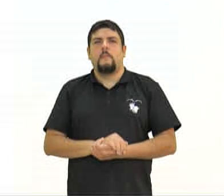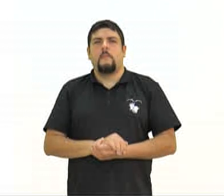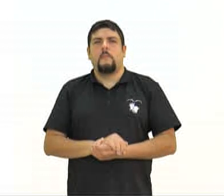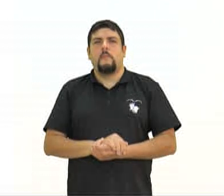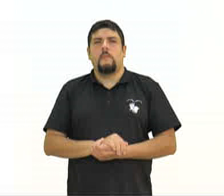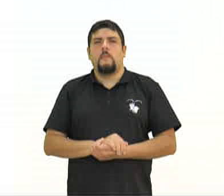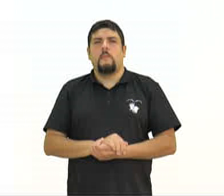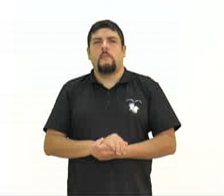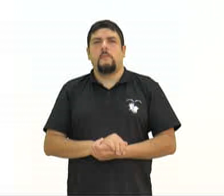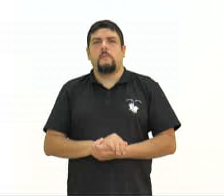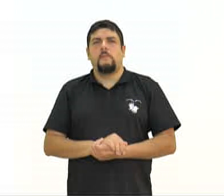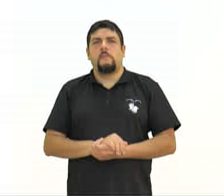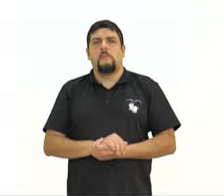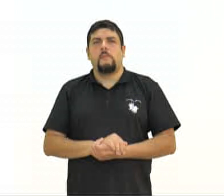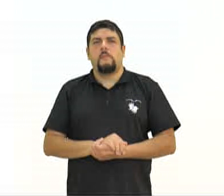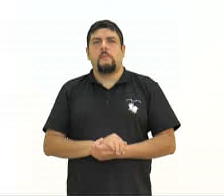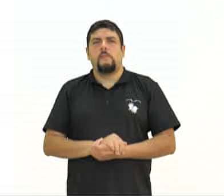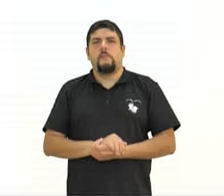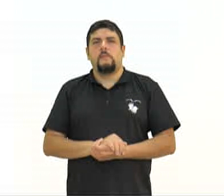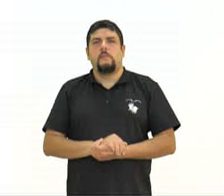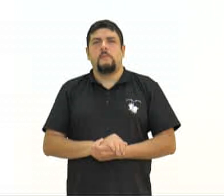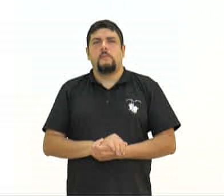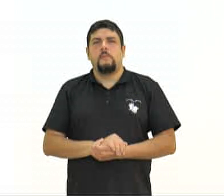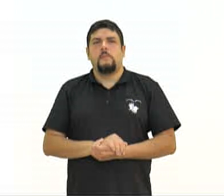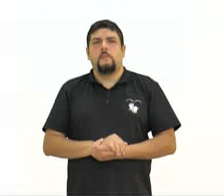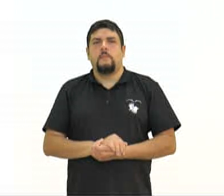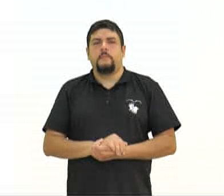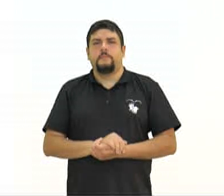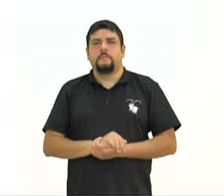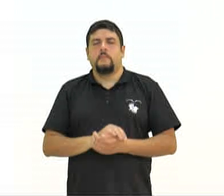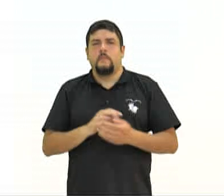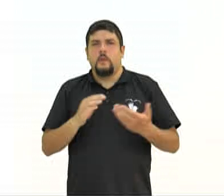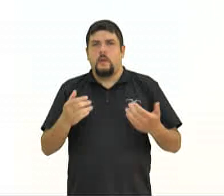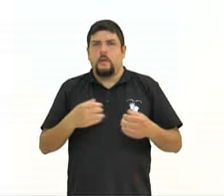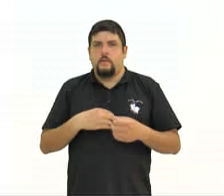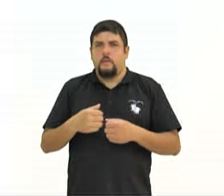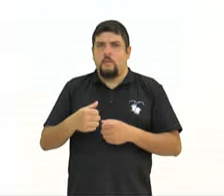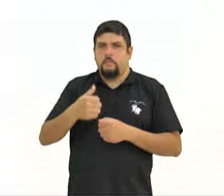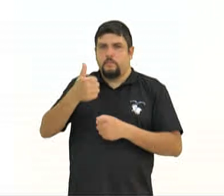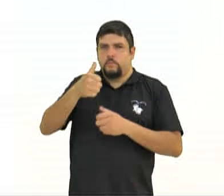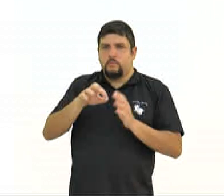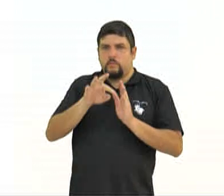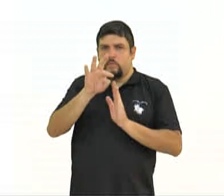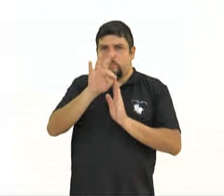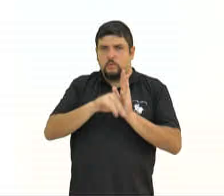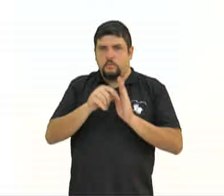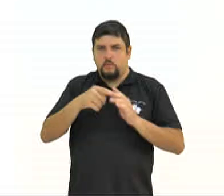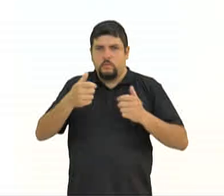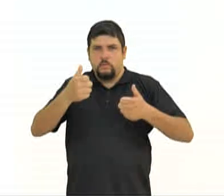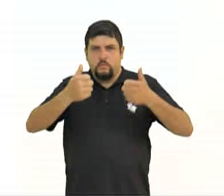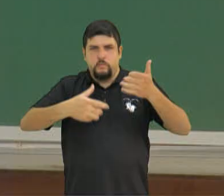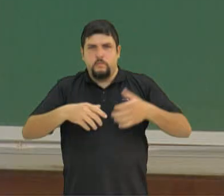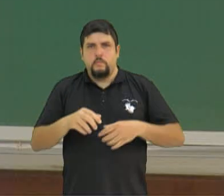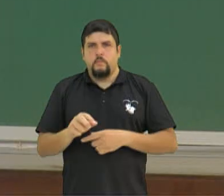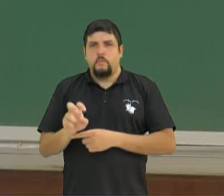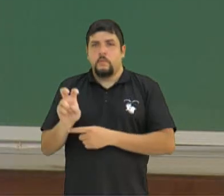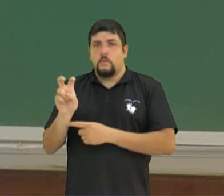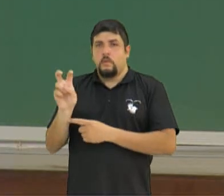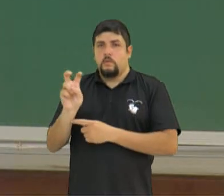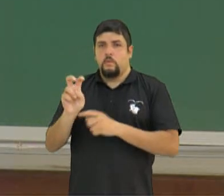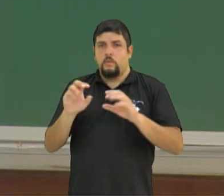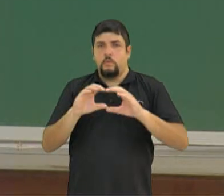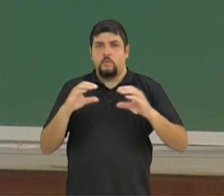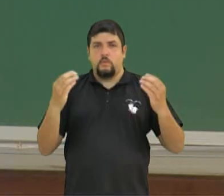físico, psíquico e social. Então, o que esse trecho aqui do texto nos diz, né? Que no quinto Congresso de Sociedade Espanhola